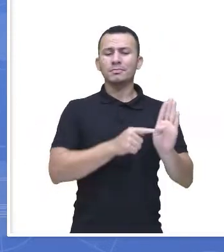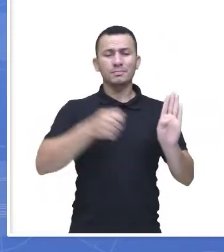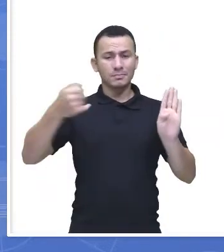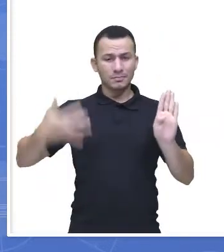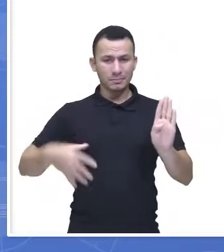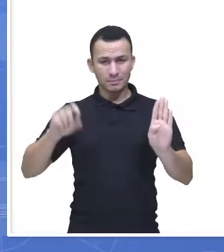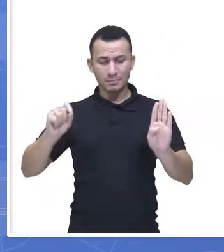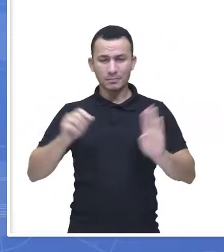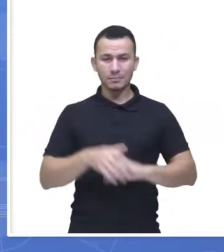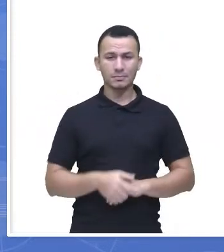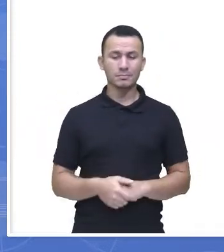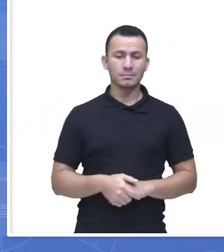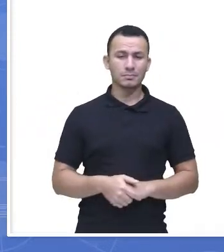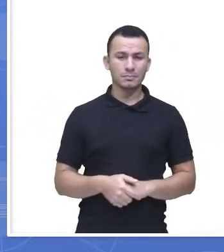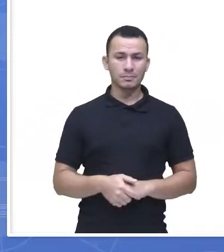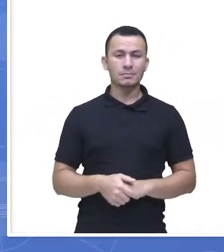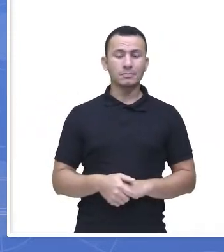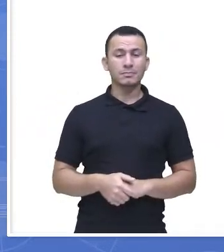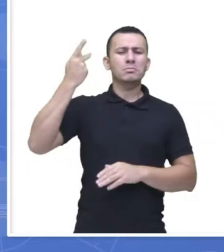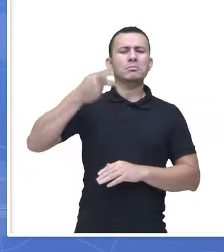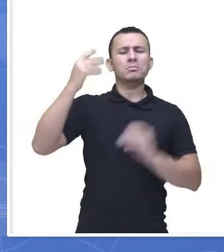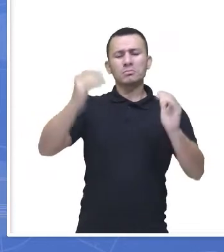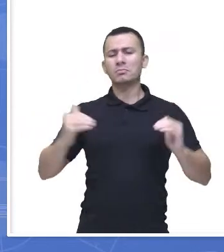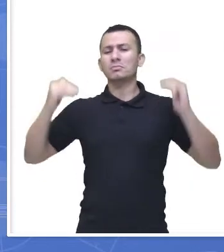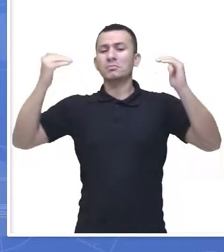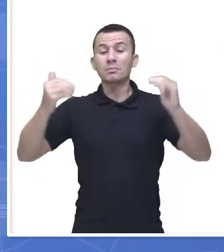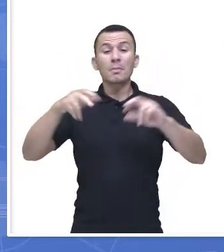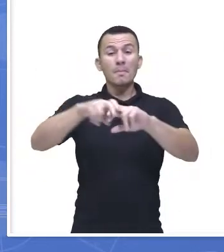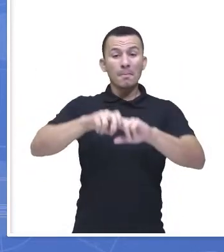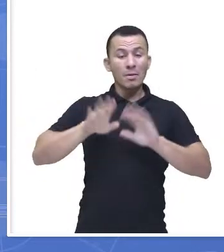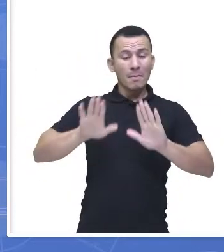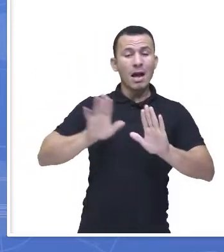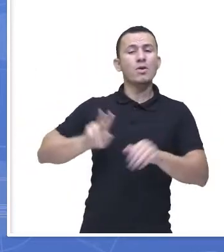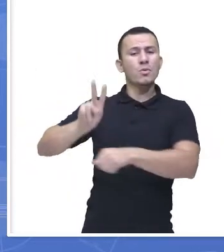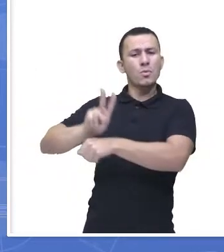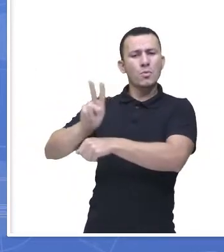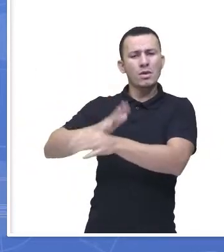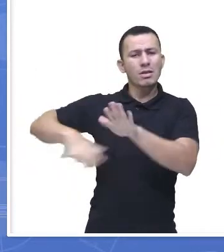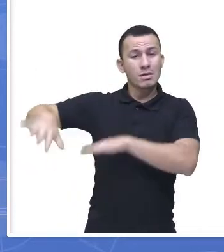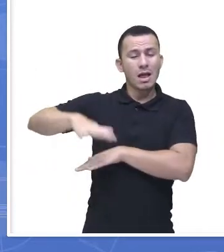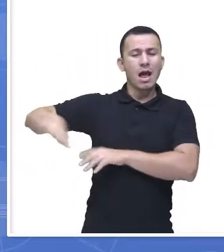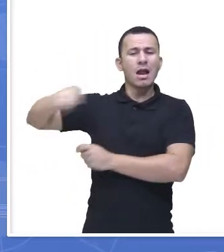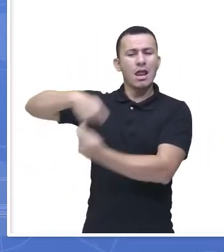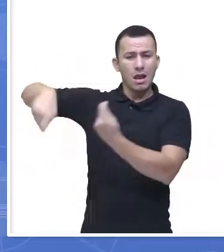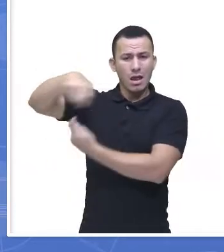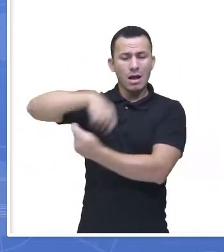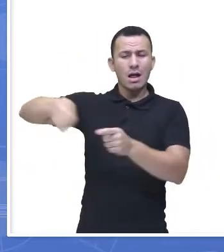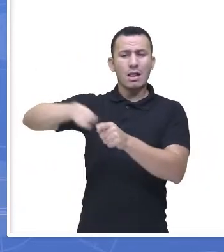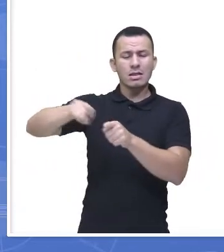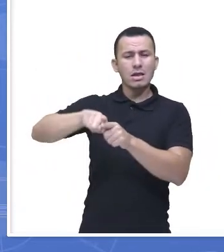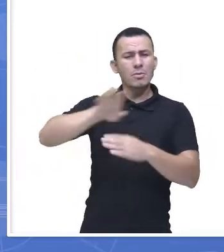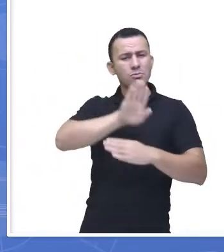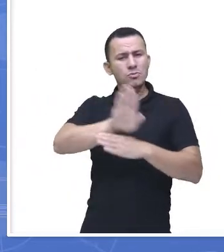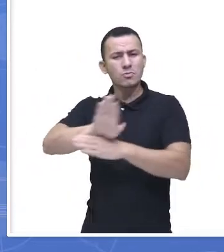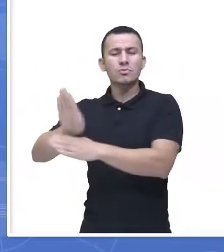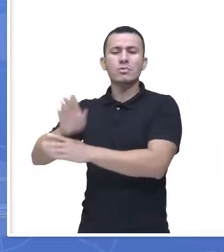gente. A vontade dos colonos do norte-americano de se aliarem com a França revolucionária e lhe